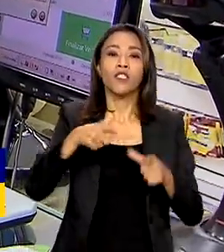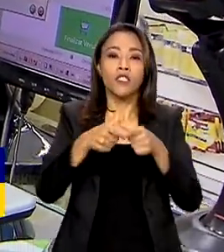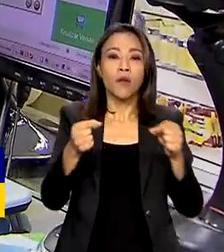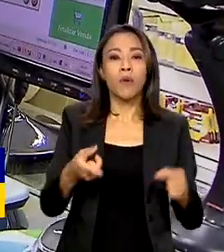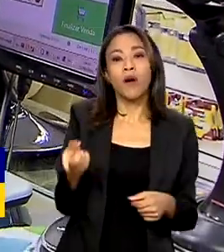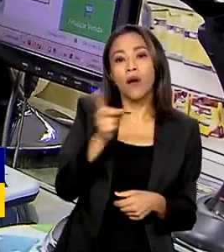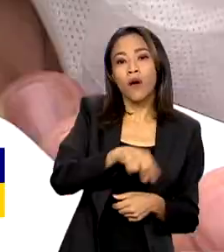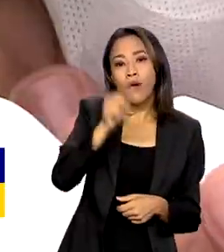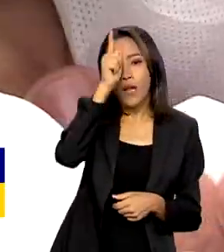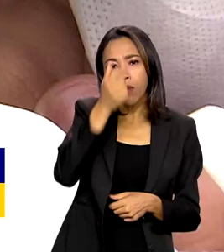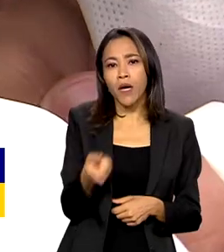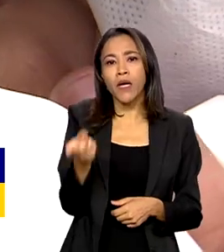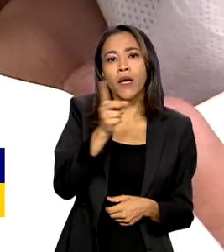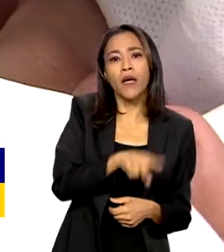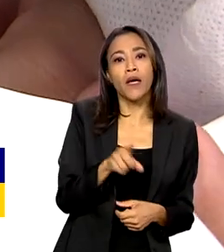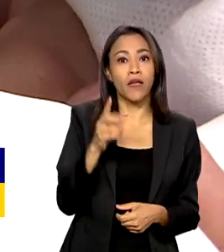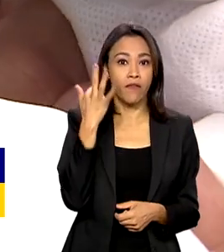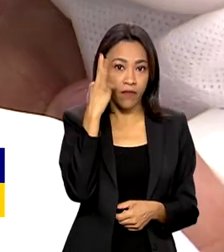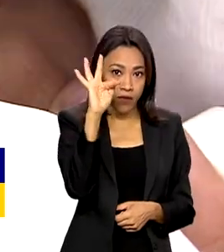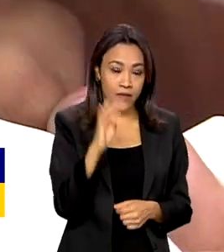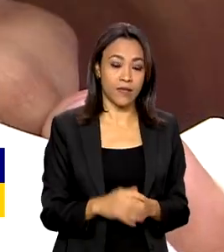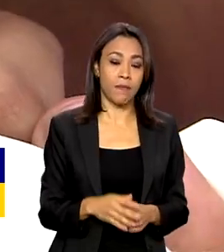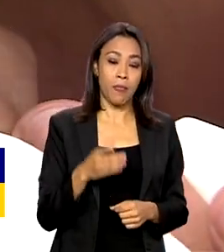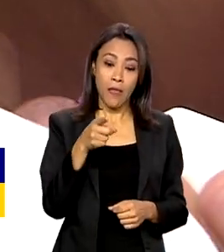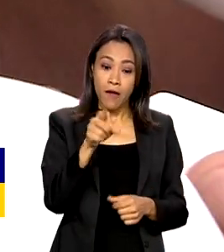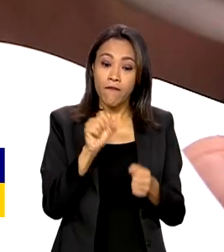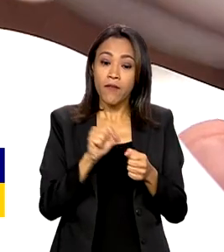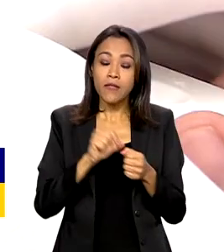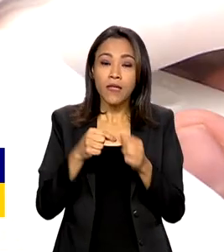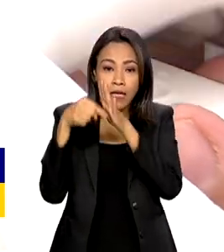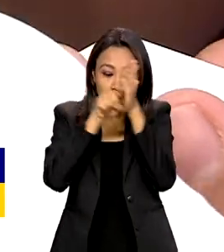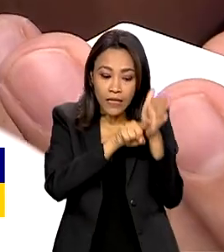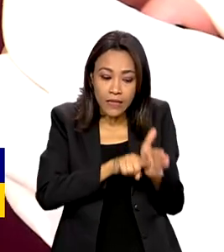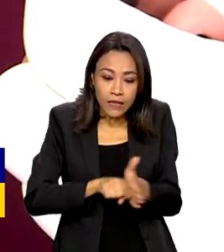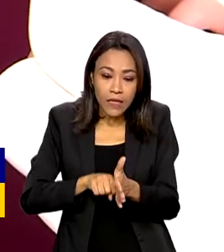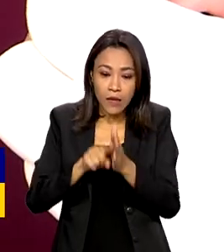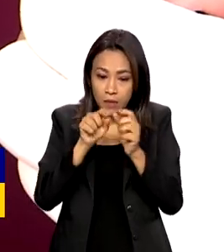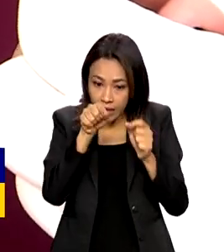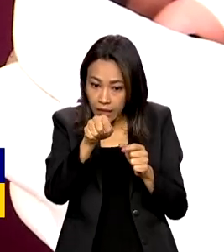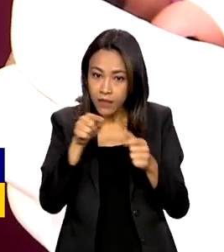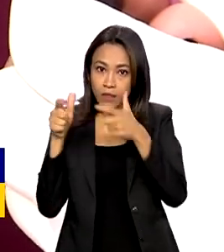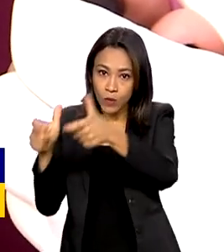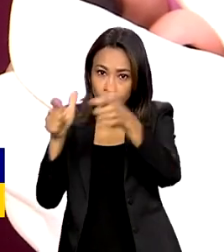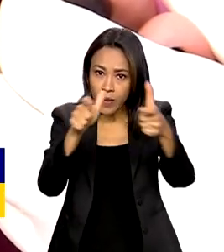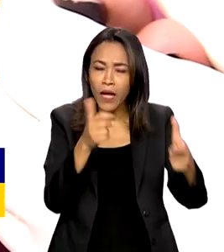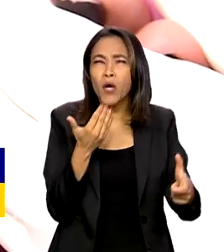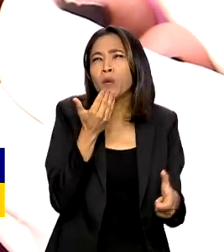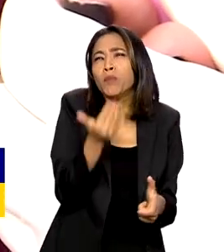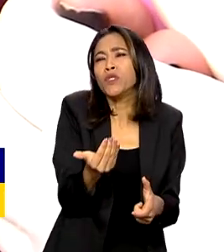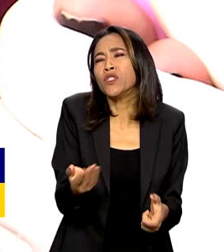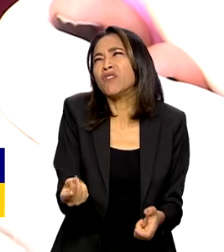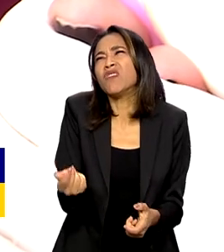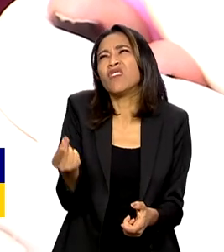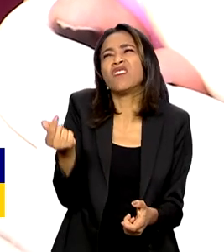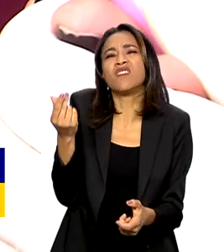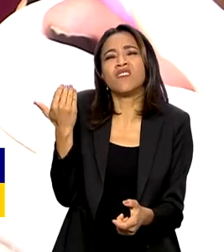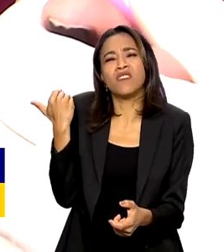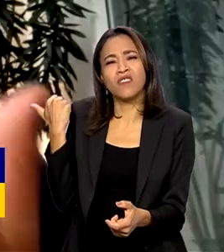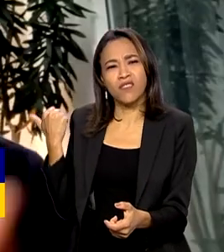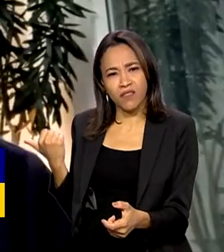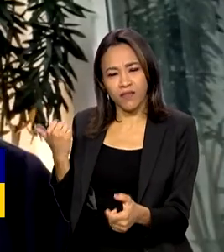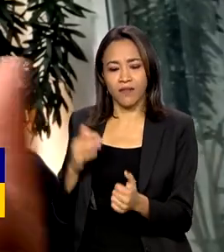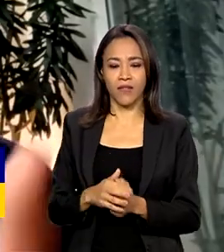França a ideia de fazer exames nesses estabelecimentos é uma reivindicação antiga do setor